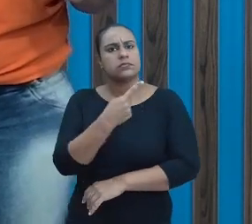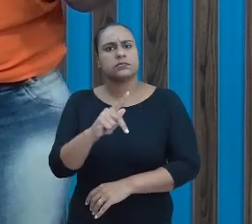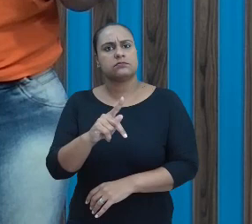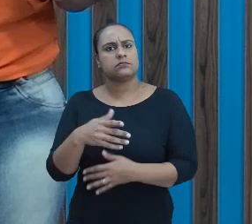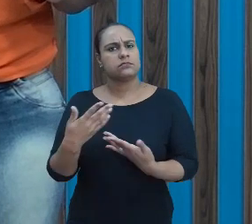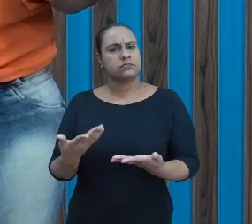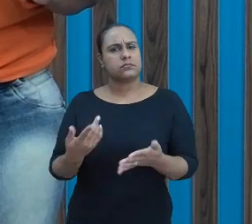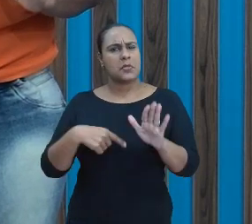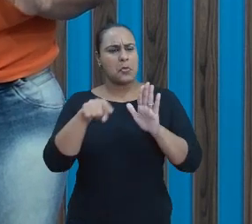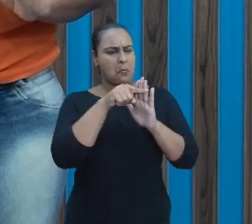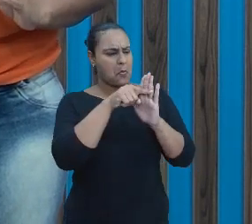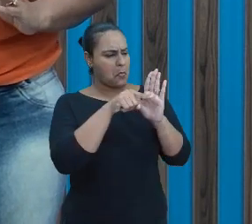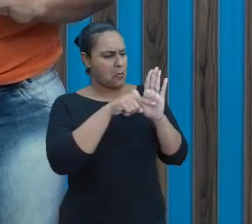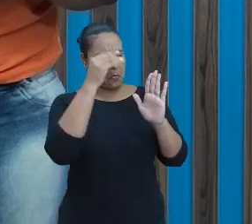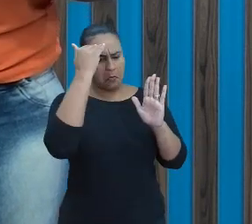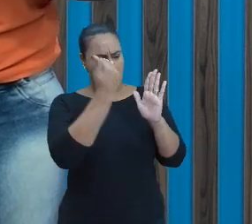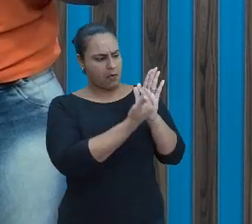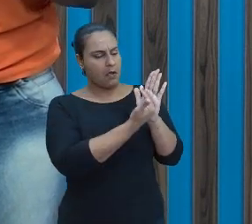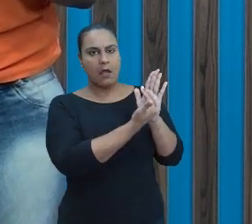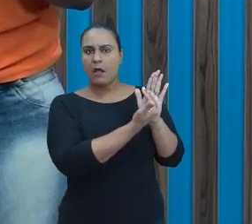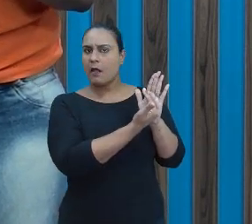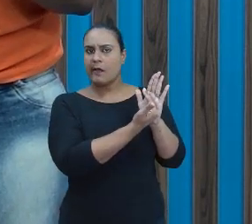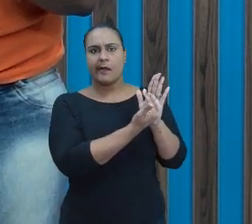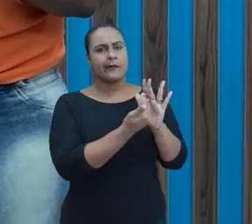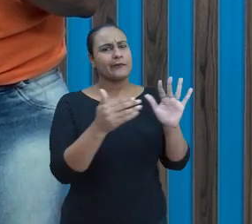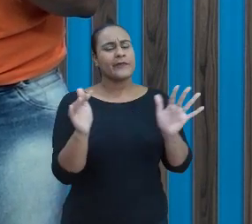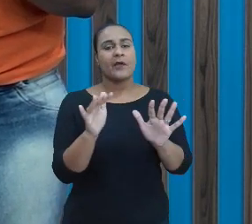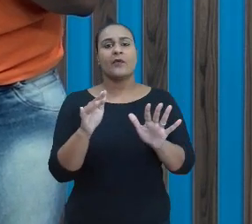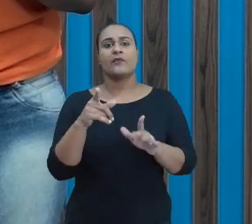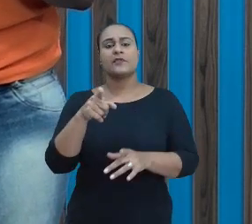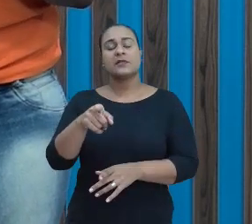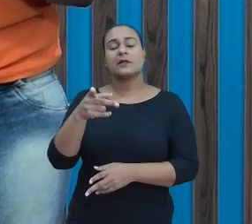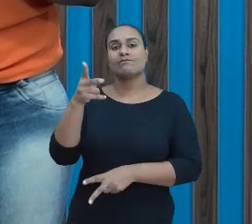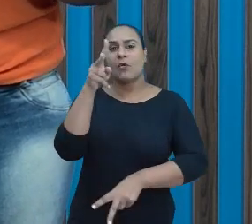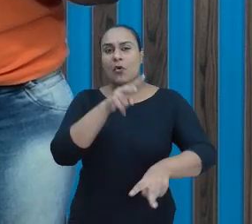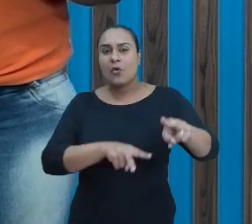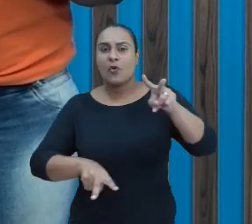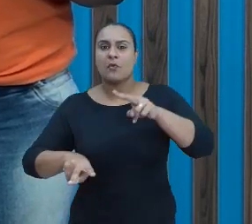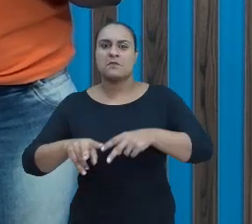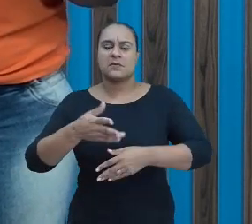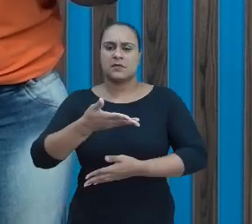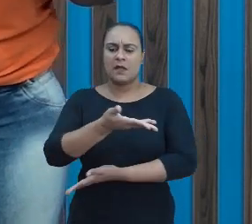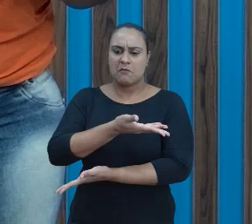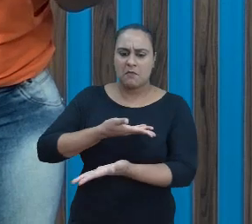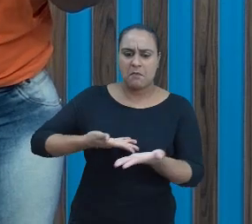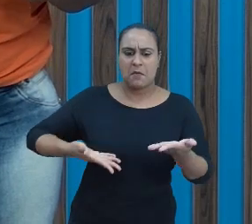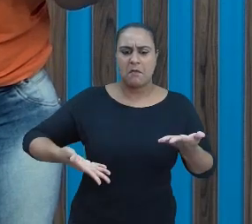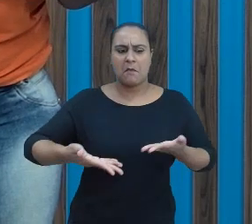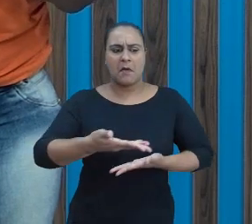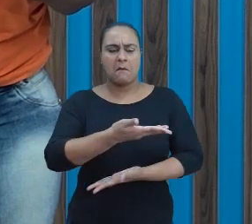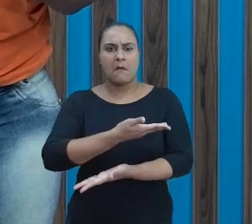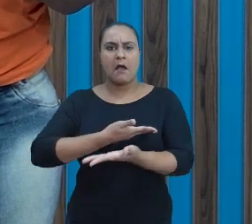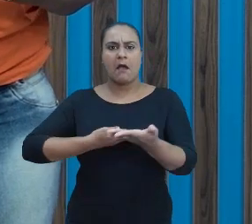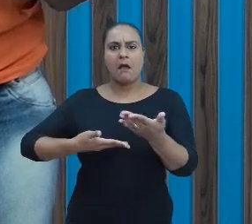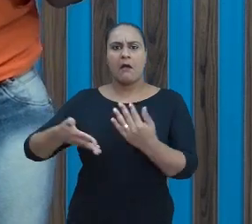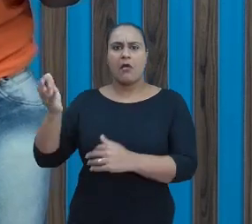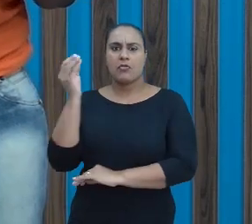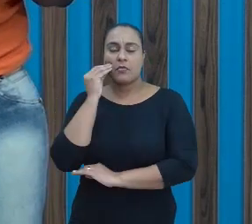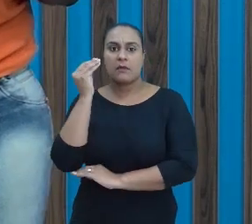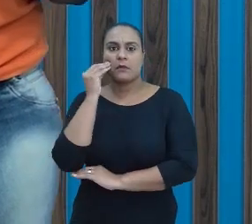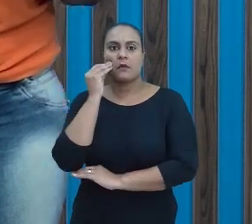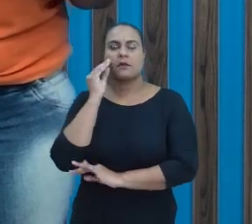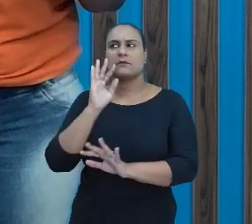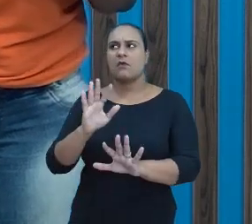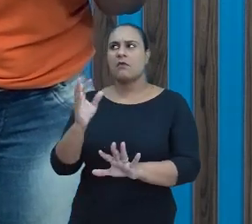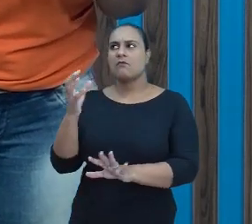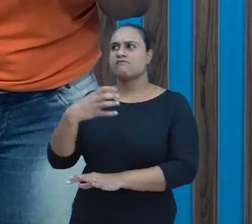pronta. Isso é você convivendo, é você observando, é você experimentando, tentando. Eu vou fazer